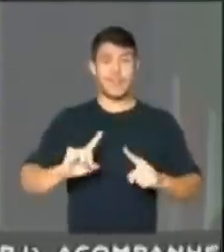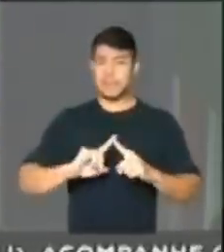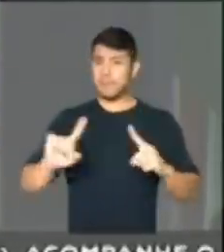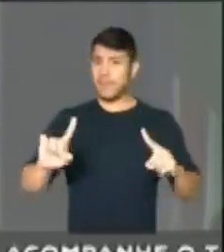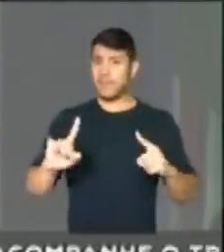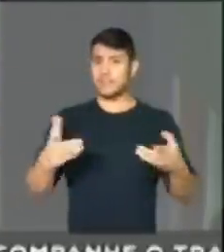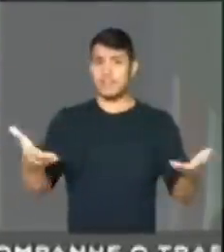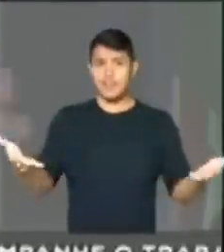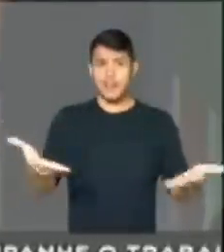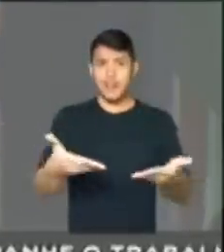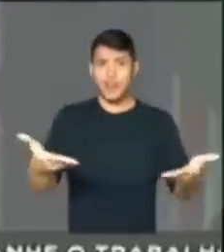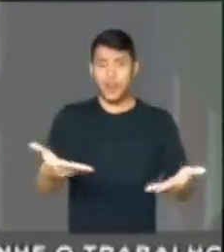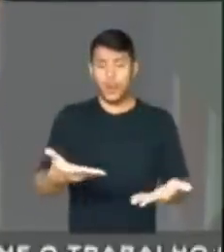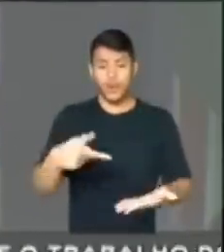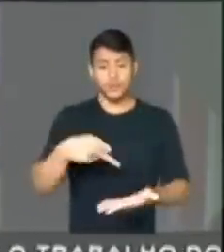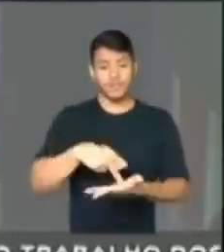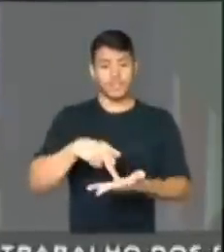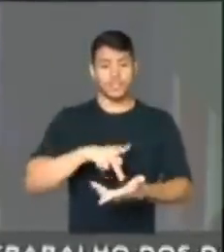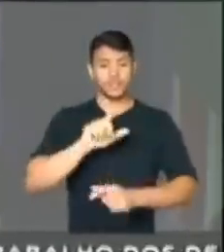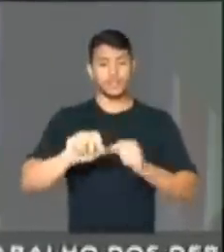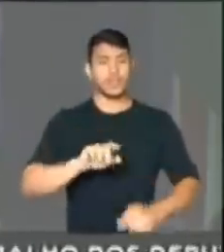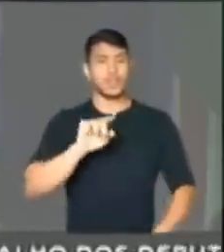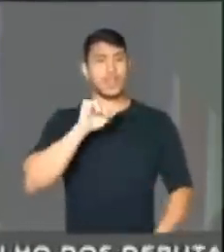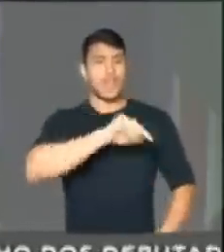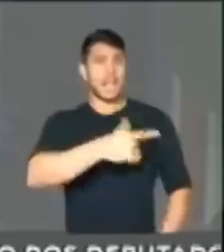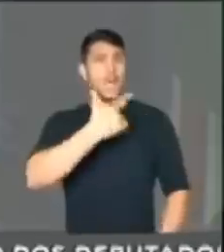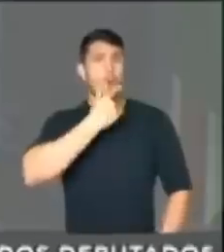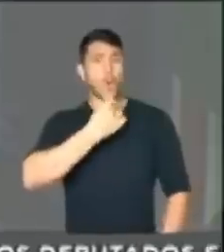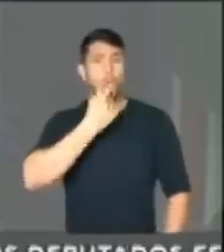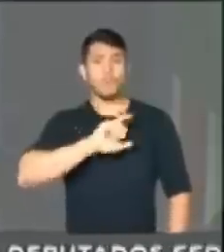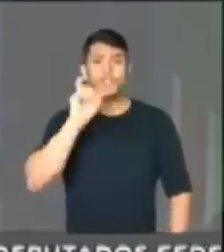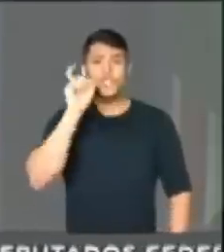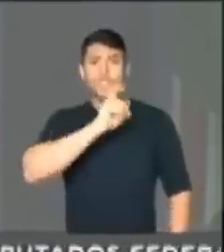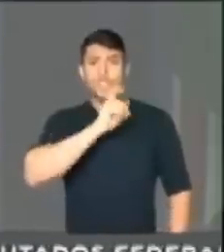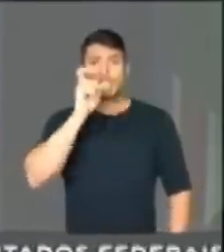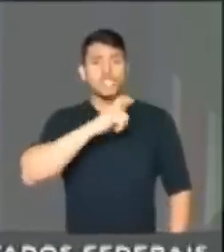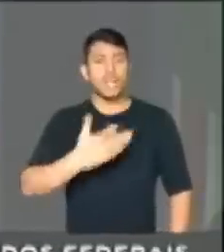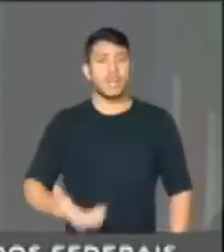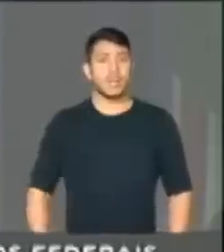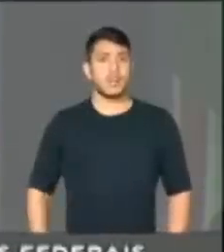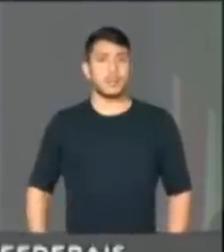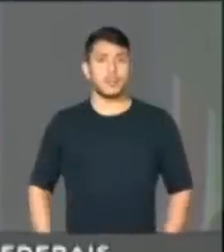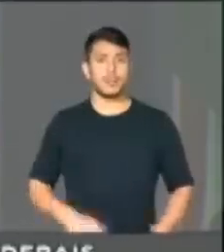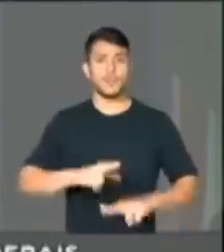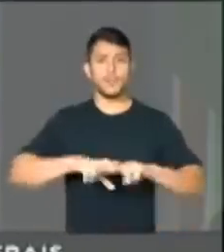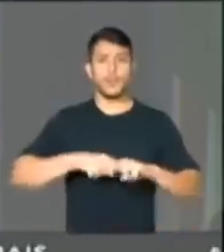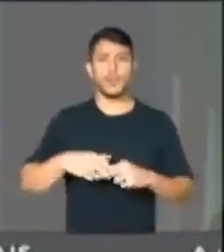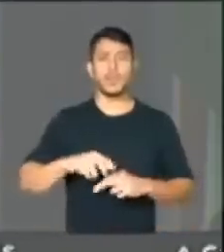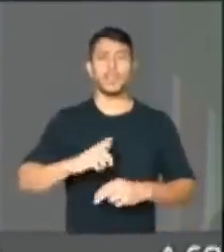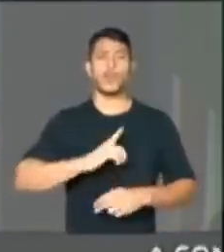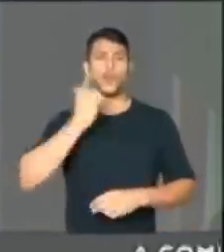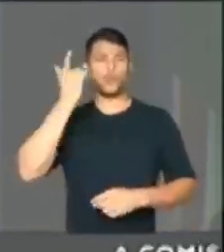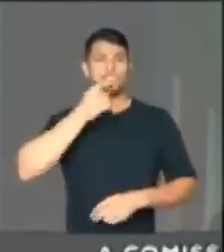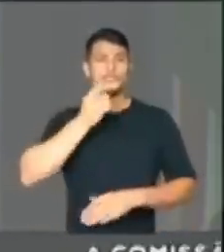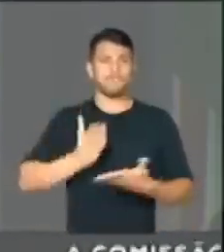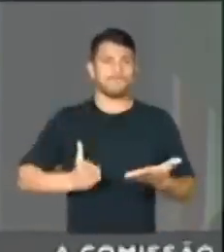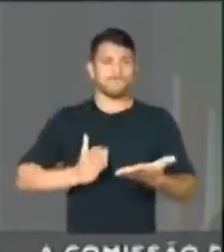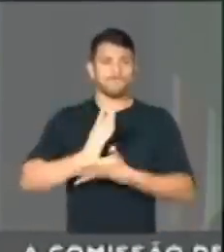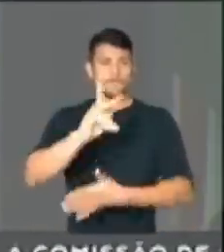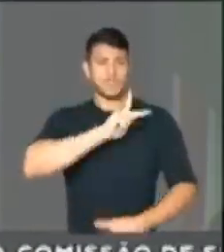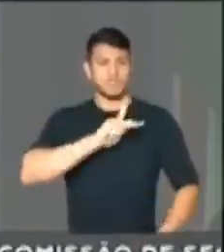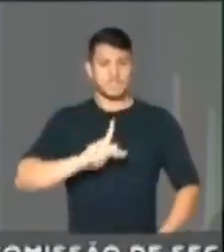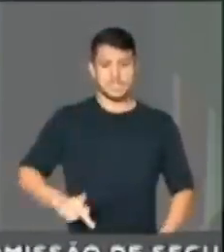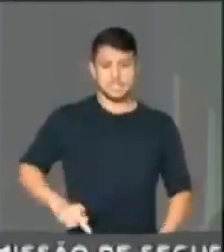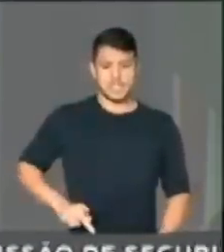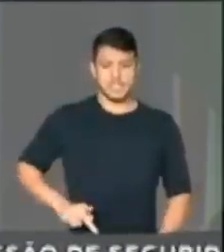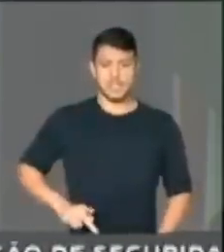na realidade ele era um grande mentiroso, que pouco depois de assumir o governo, vendeu a